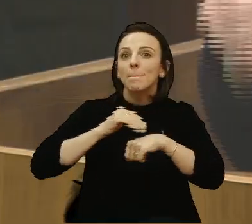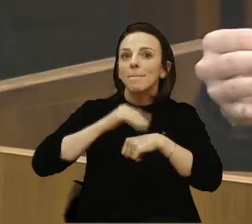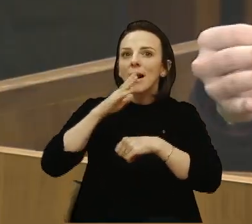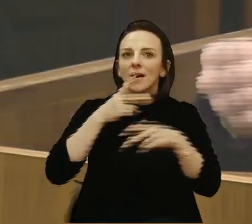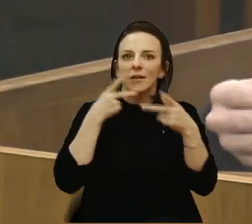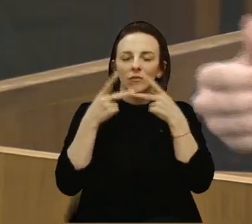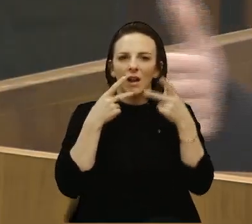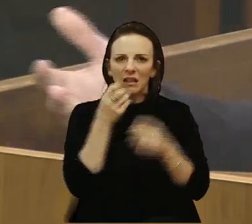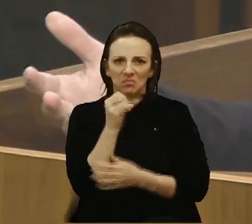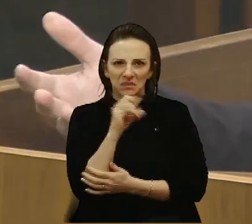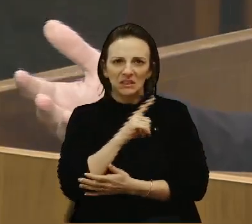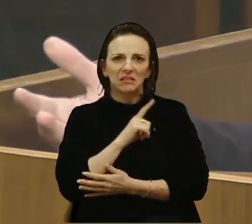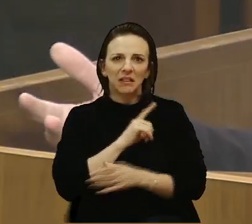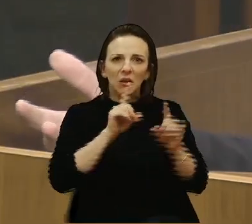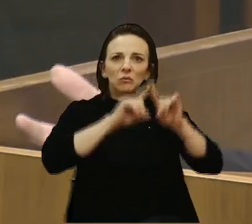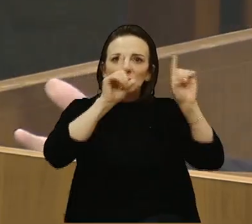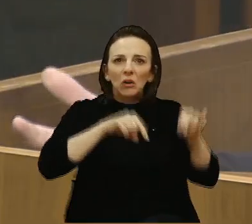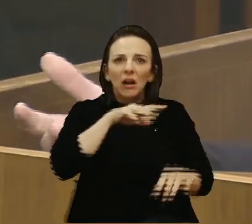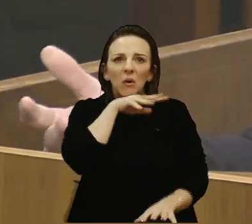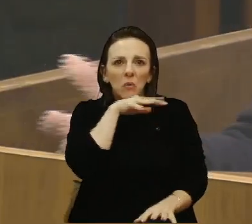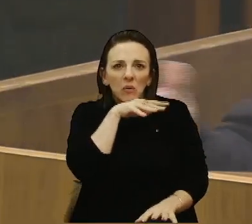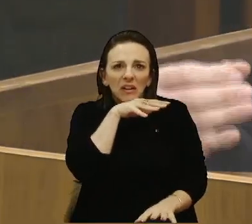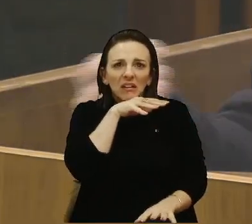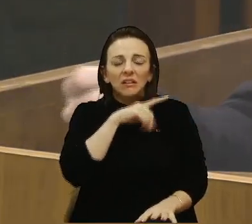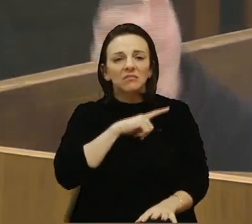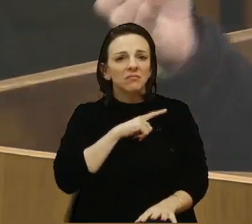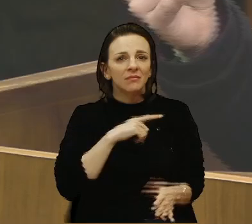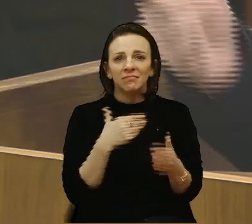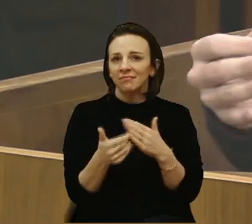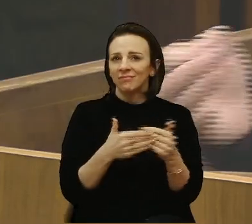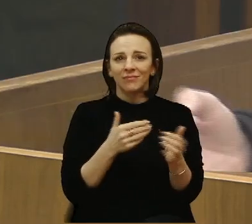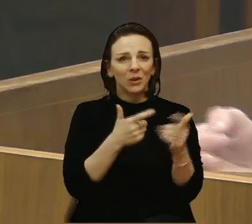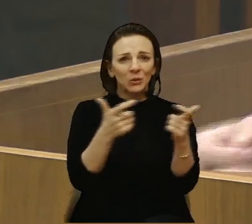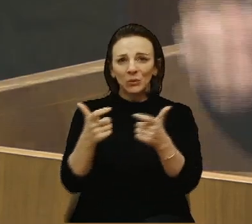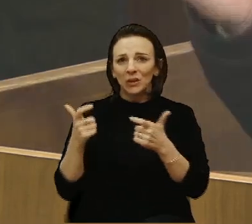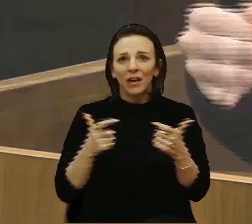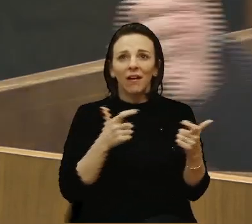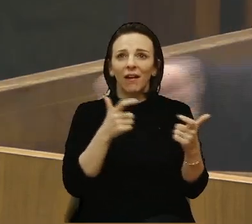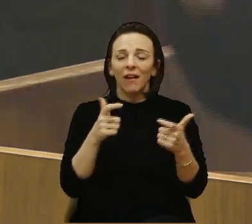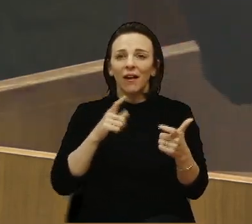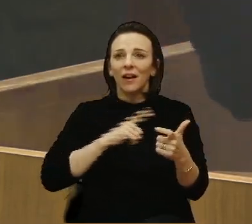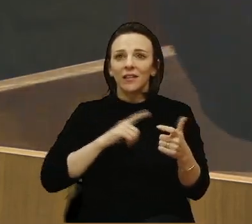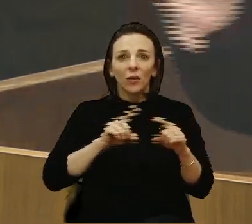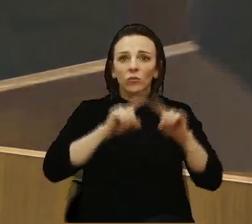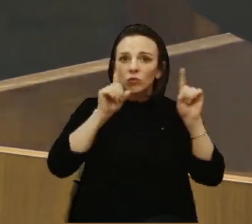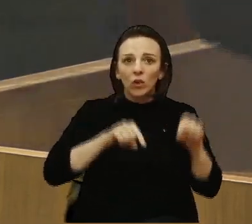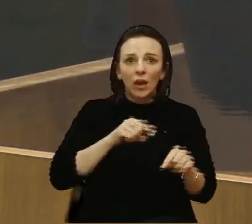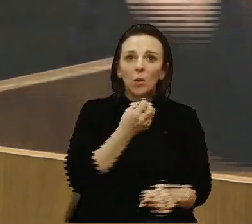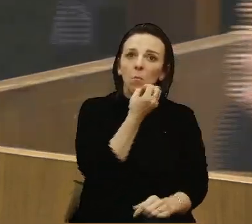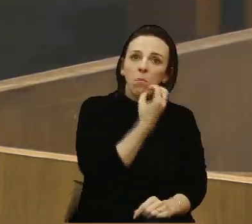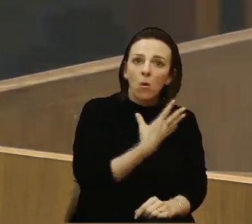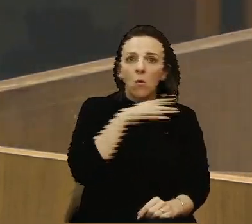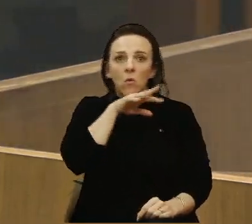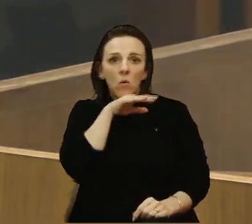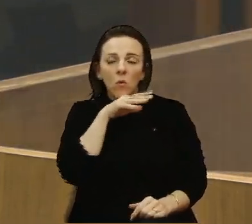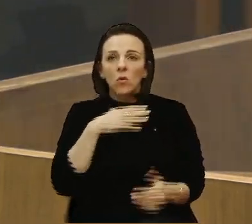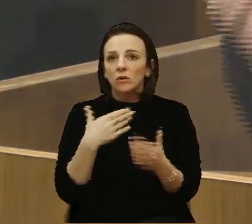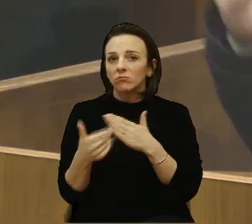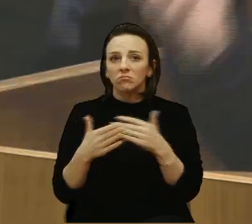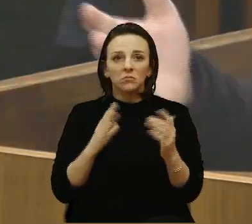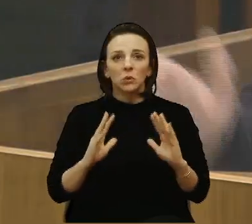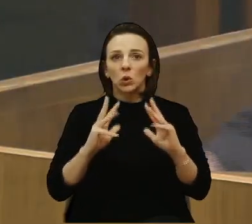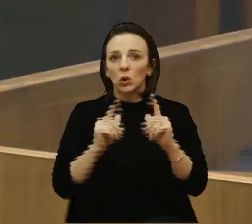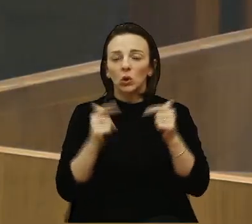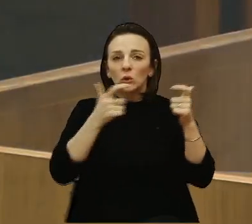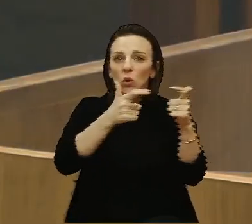são ruins, tem em todo lugar. Tem trabalhador ruim e bom em toda empresa, em todo espaço de trabalho. É claro